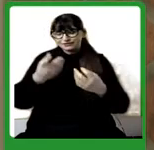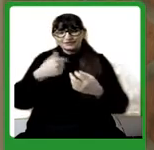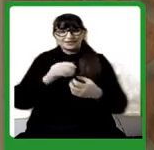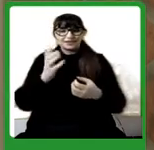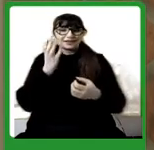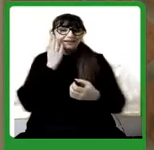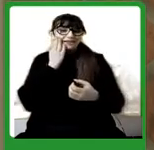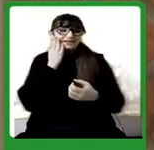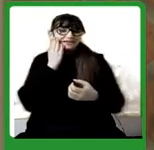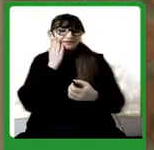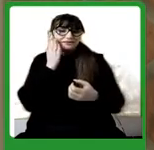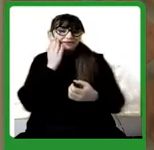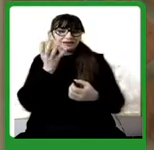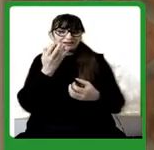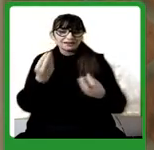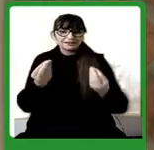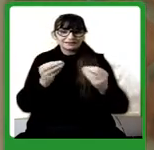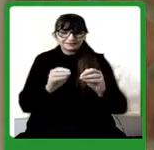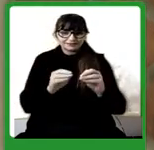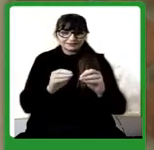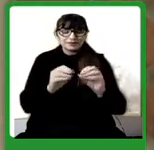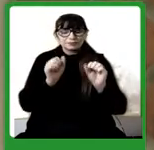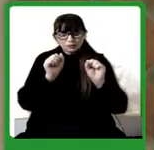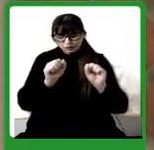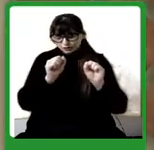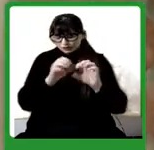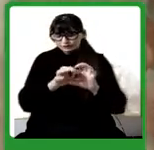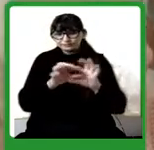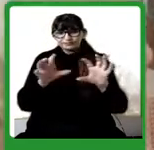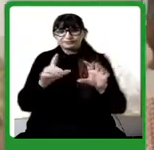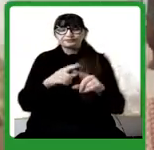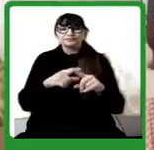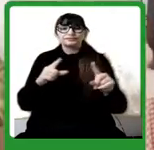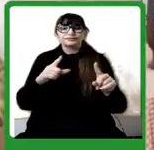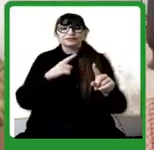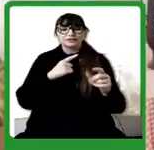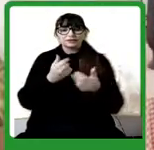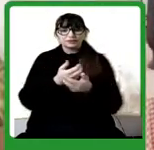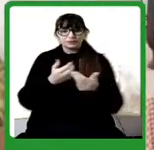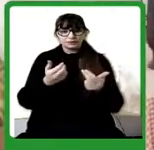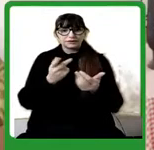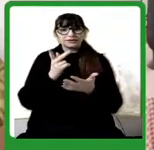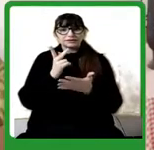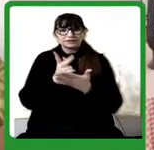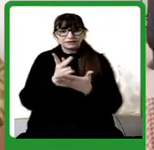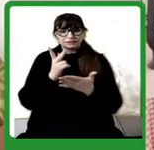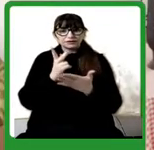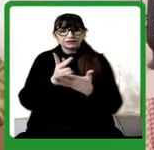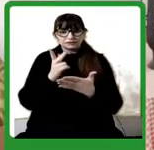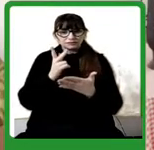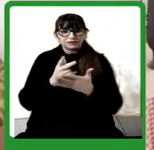estar olhando e vai contar pra nós aqui depois. Comenta aí. Mas tem coisa que acontece toda vez que o pessoal vai no Sicredi, né?